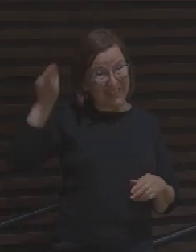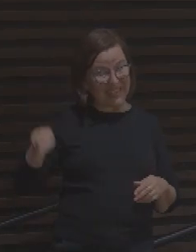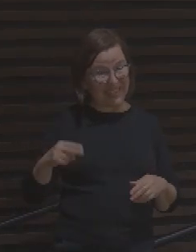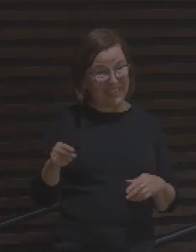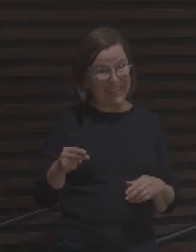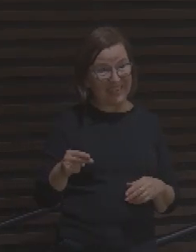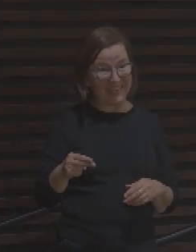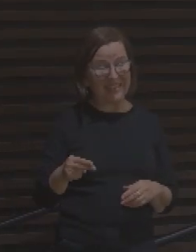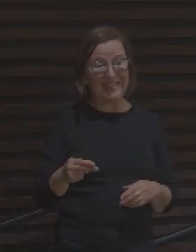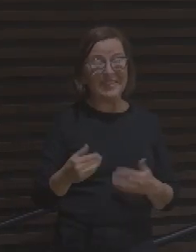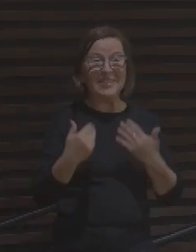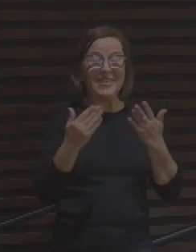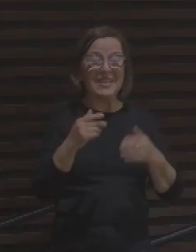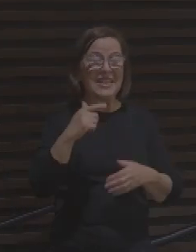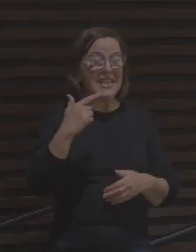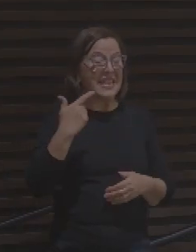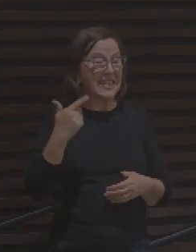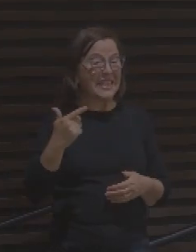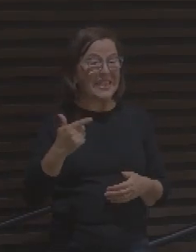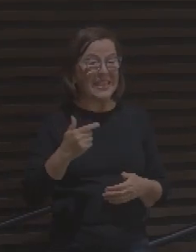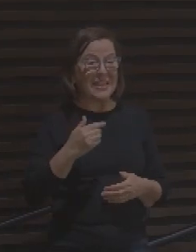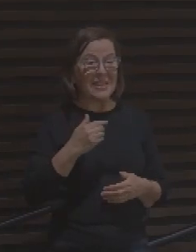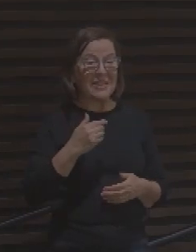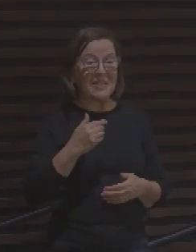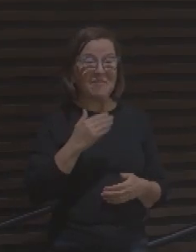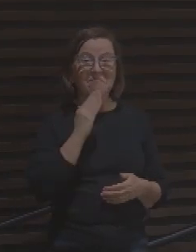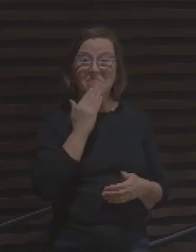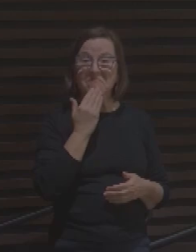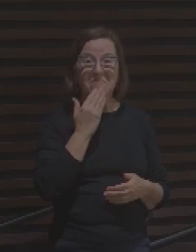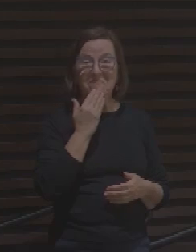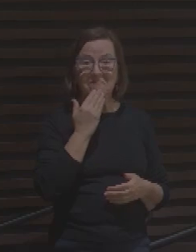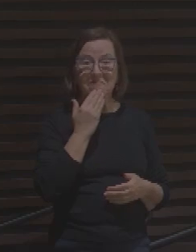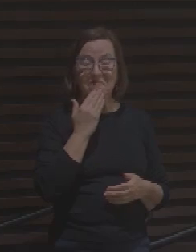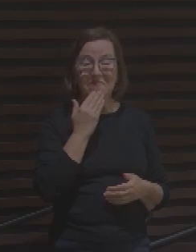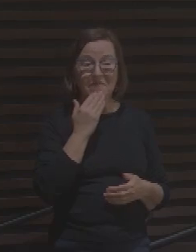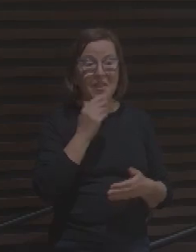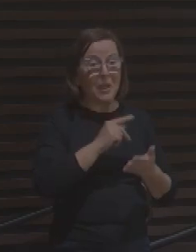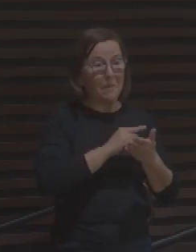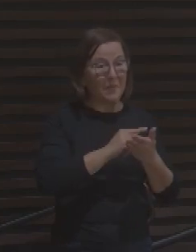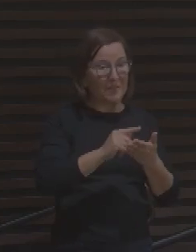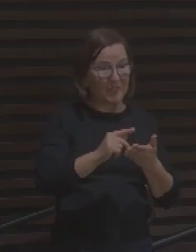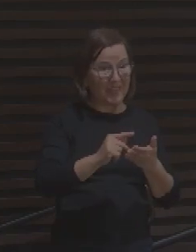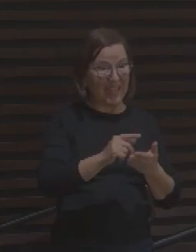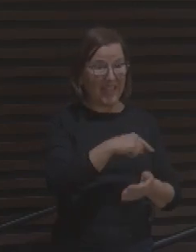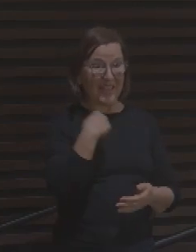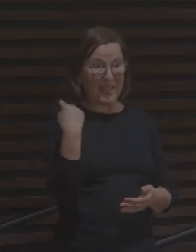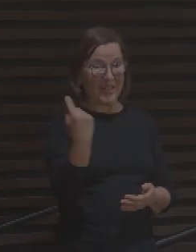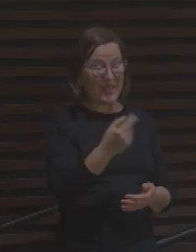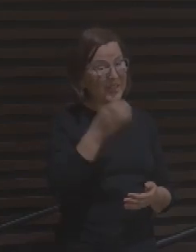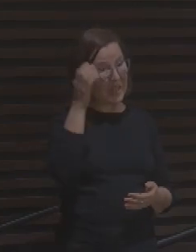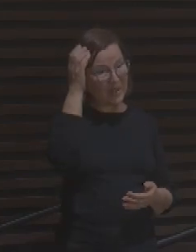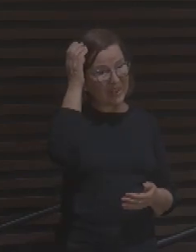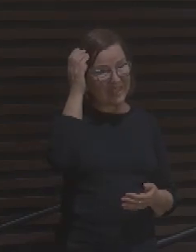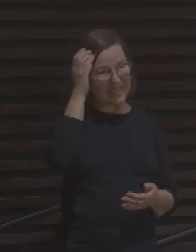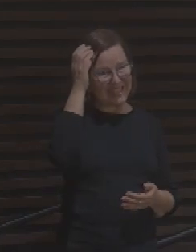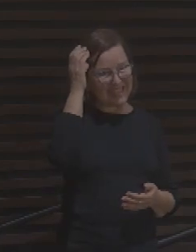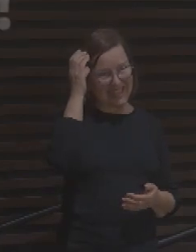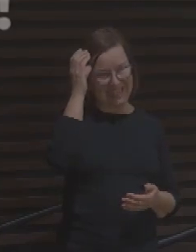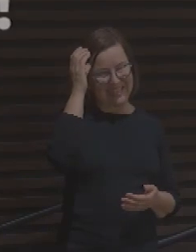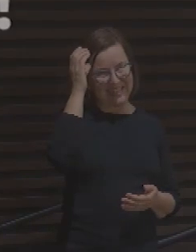oferece sem mácula a Deus, purificará a nossa